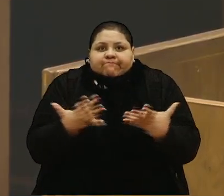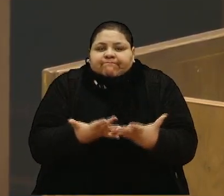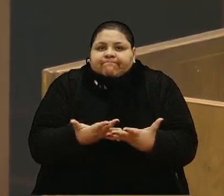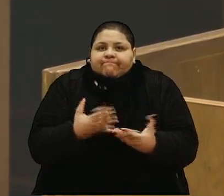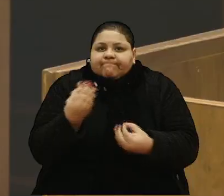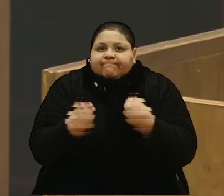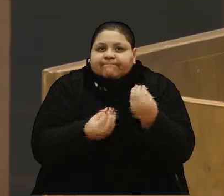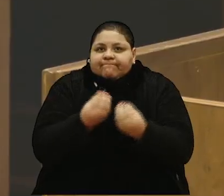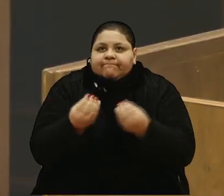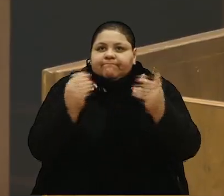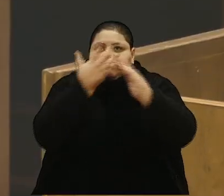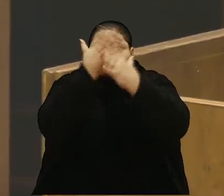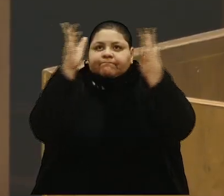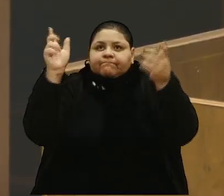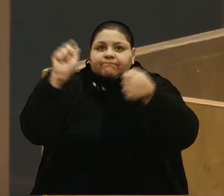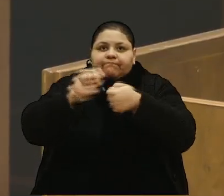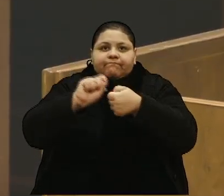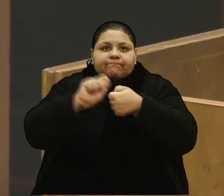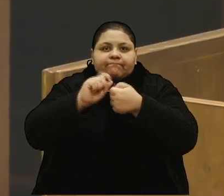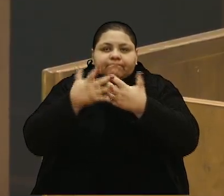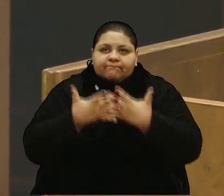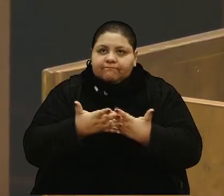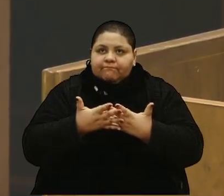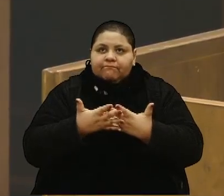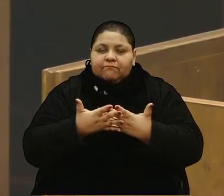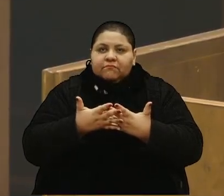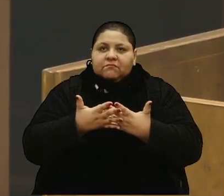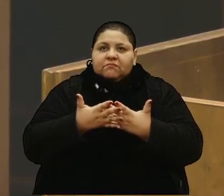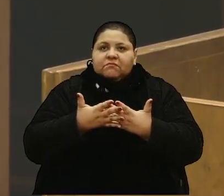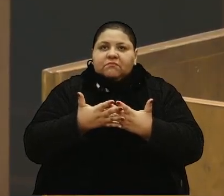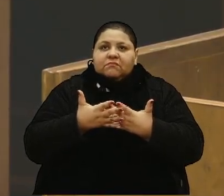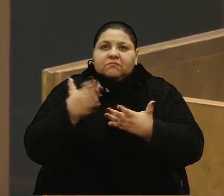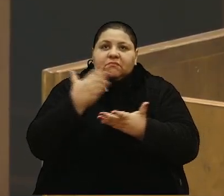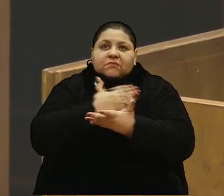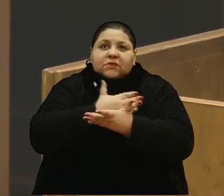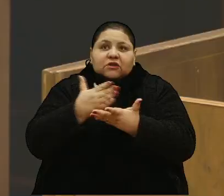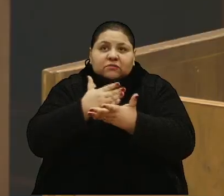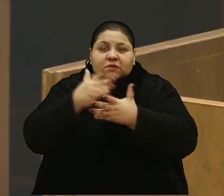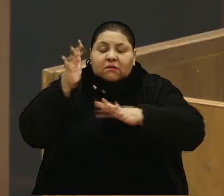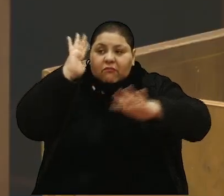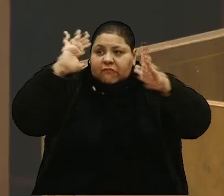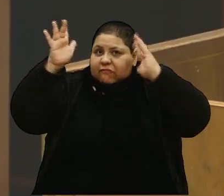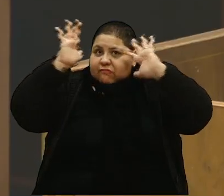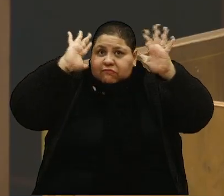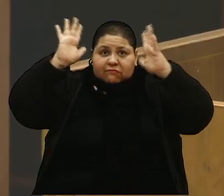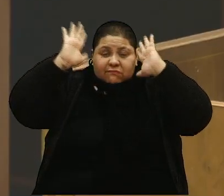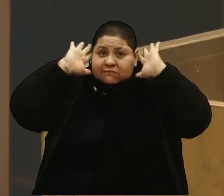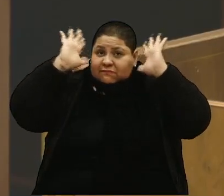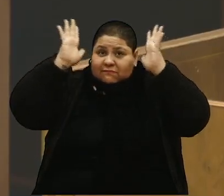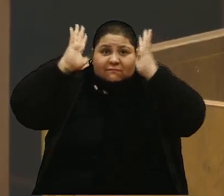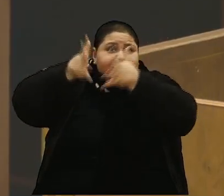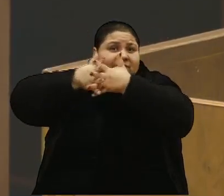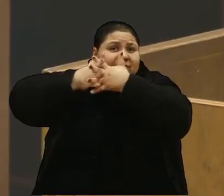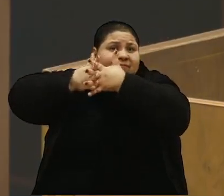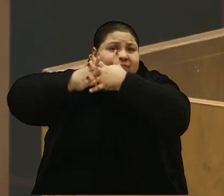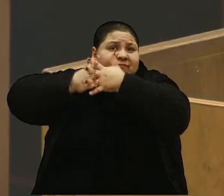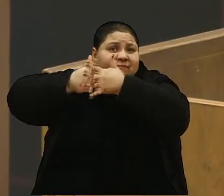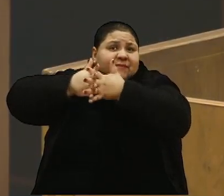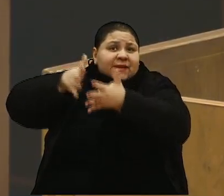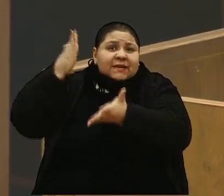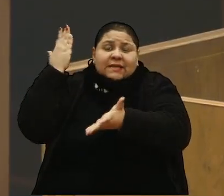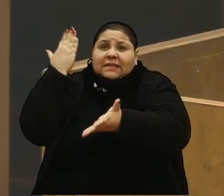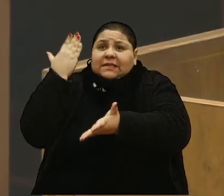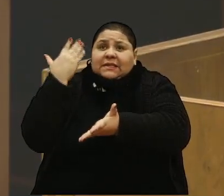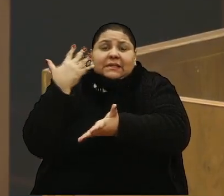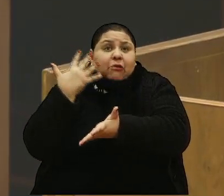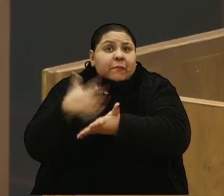com o que o meio ambiente está fazendo com eles, que eles estão começando a sair fora da casinha. Eles estão perdendo a estribeira,